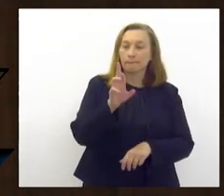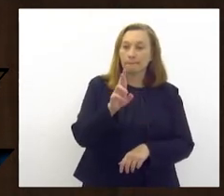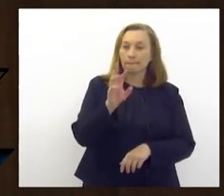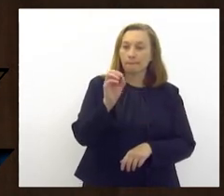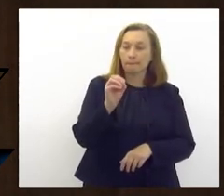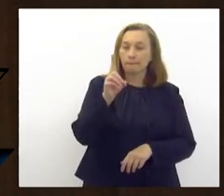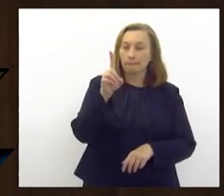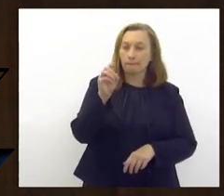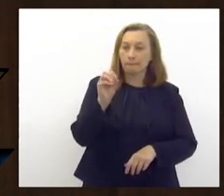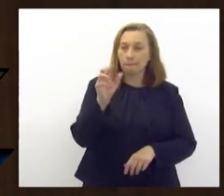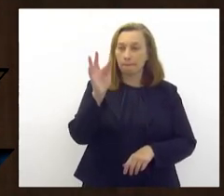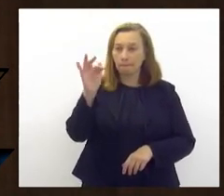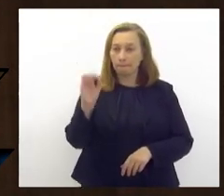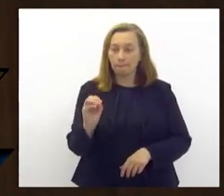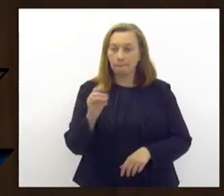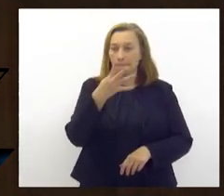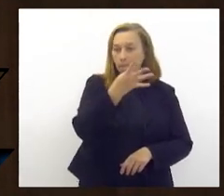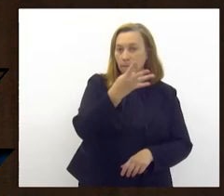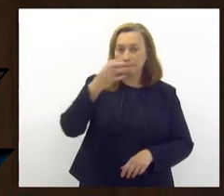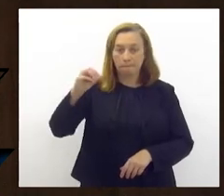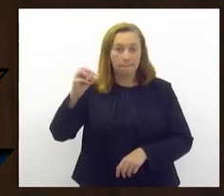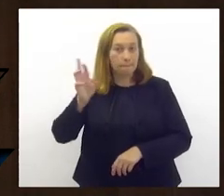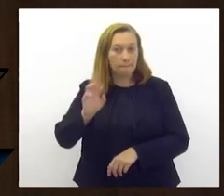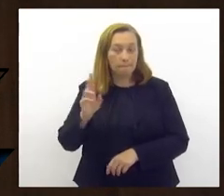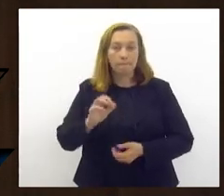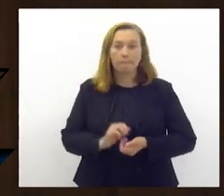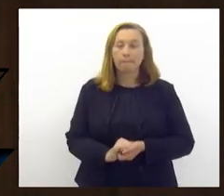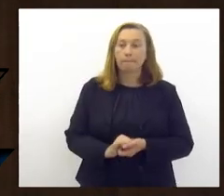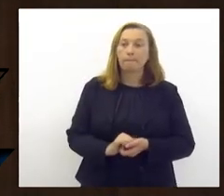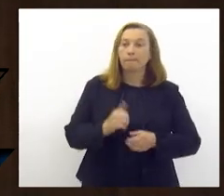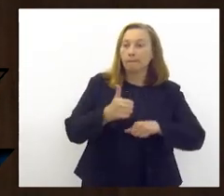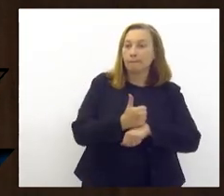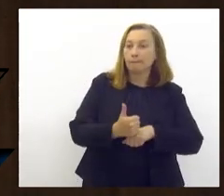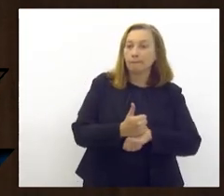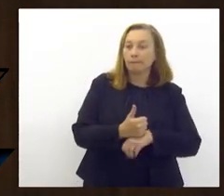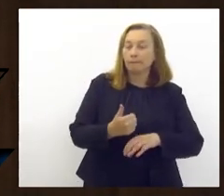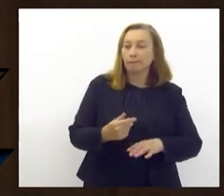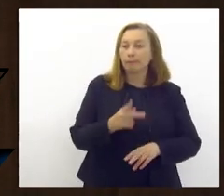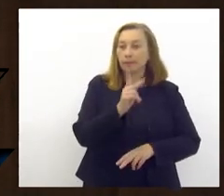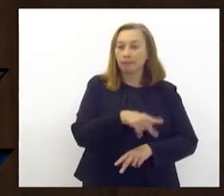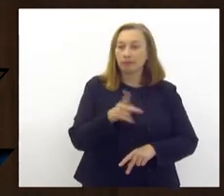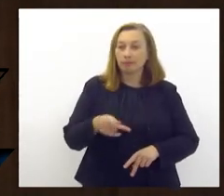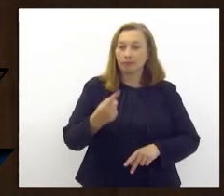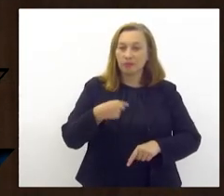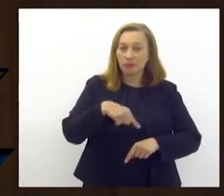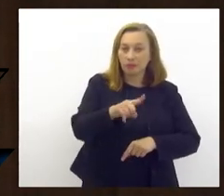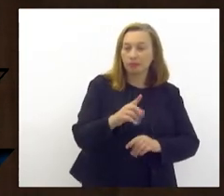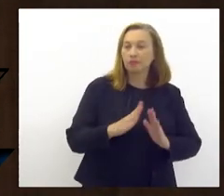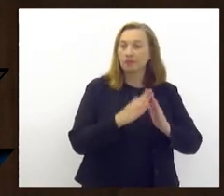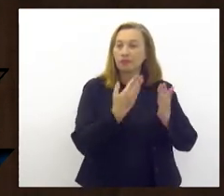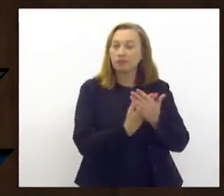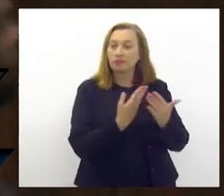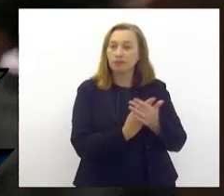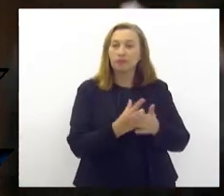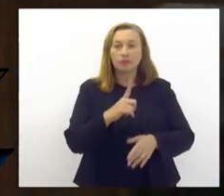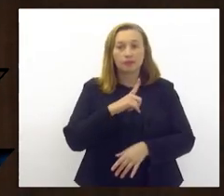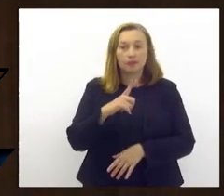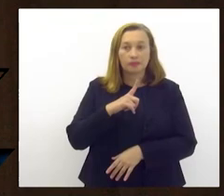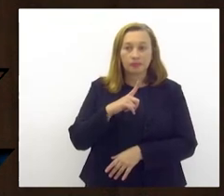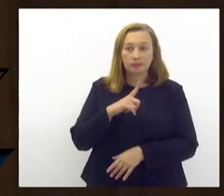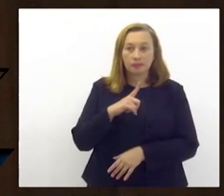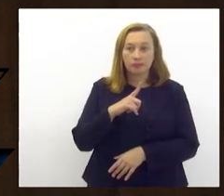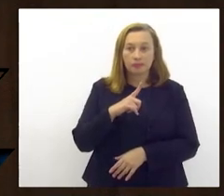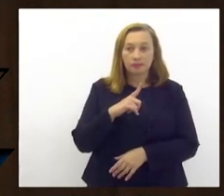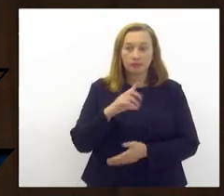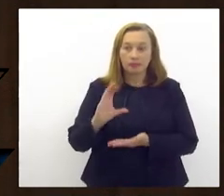gratificação de R$400. O professor, muitas vezes, vai para aquela escola porque ele sabe que tem a gratificação, porque é uma escola que ninguém quer